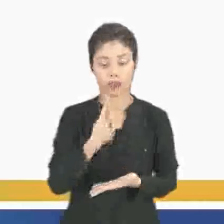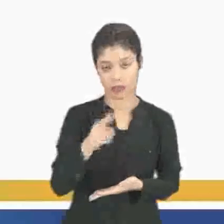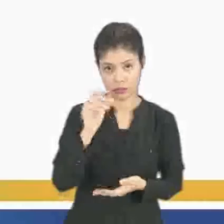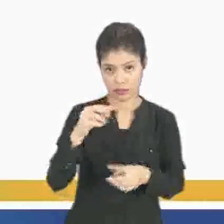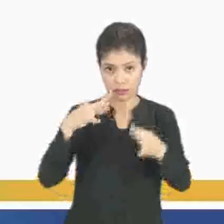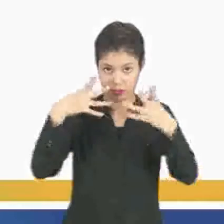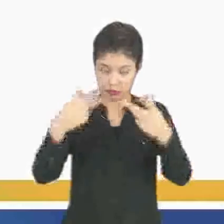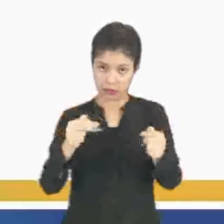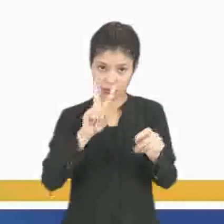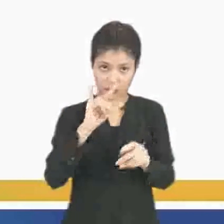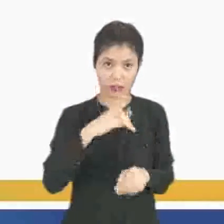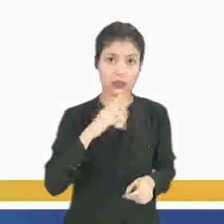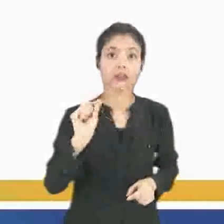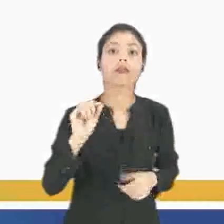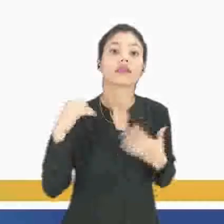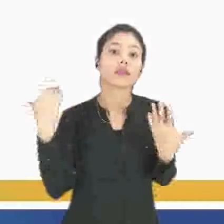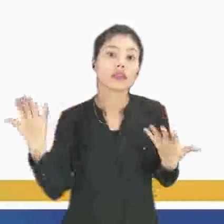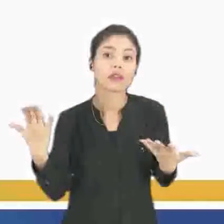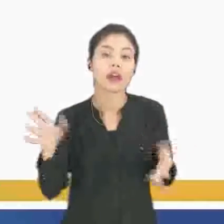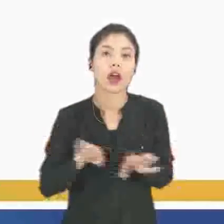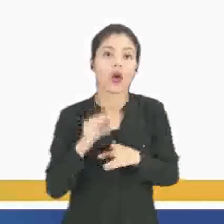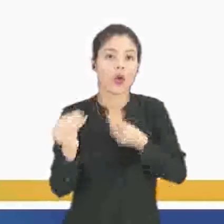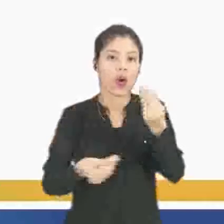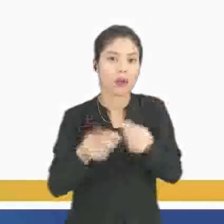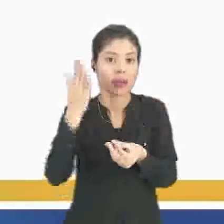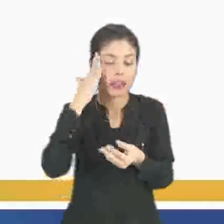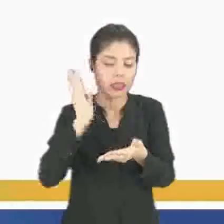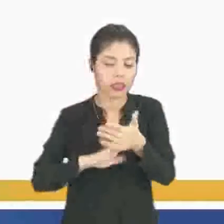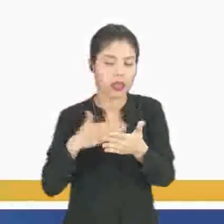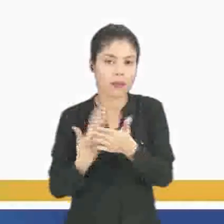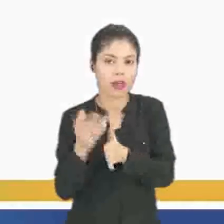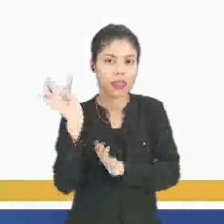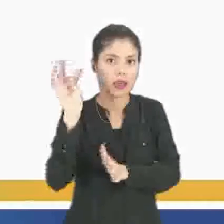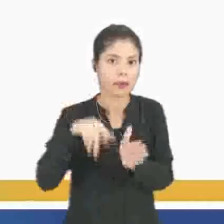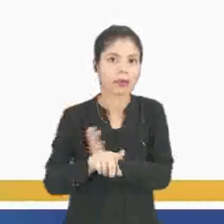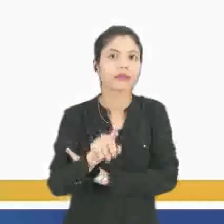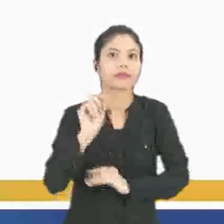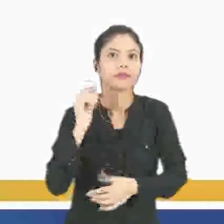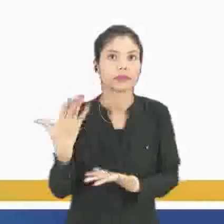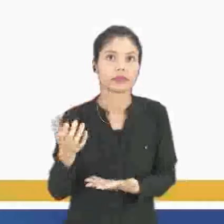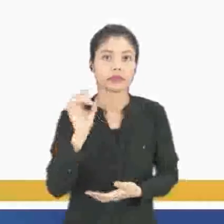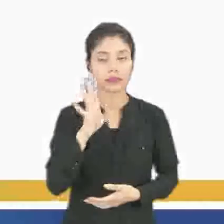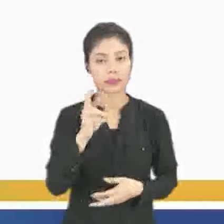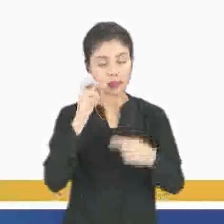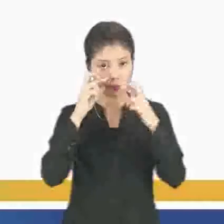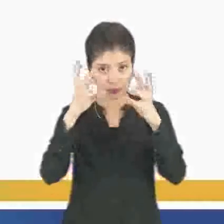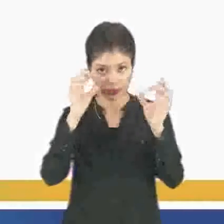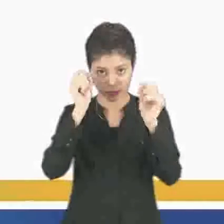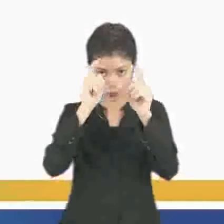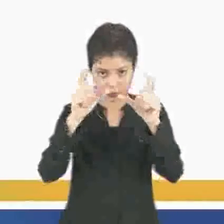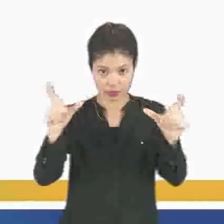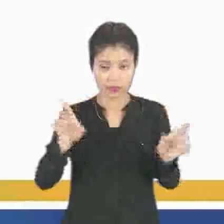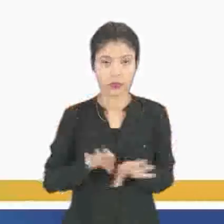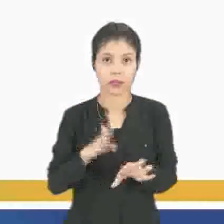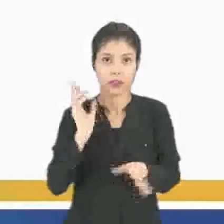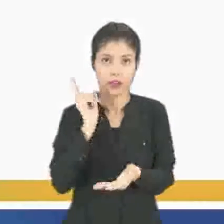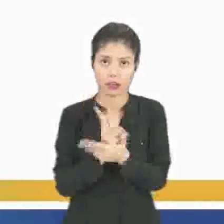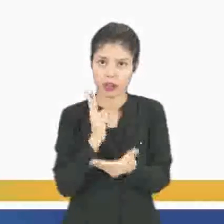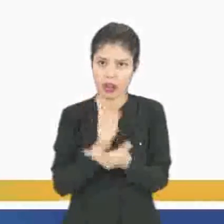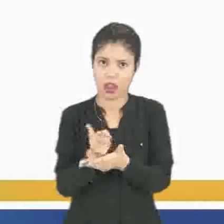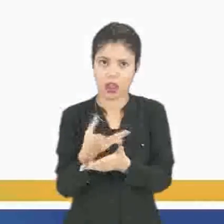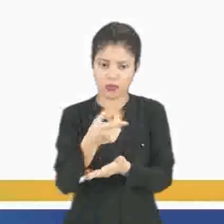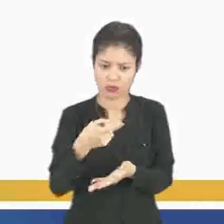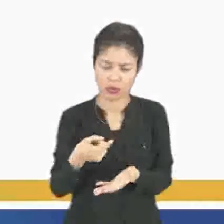que vão acontecer vai depender exatamente do quê? De como é que você interpreta essa questão. Então é só você observar. Eu vou sempre pegar o X